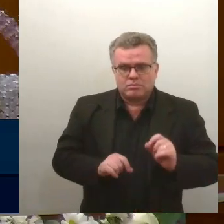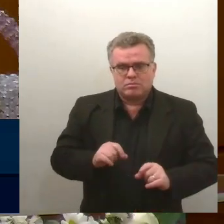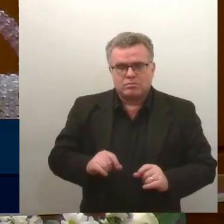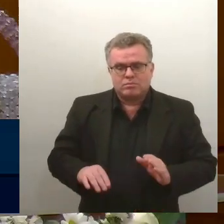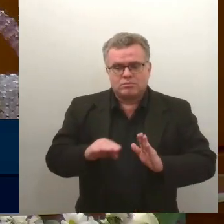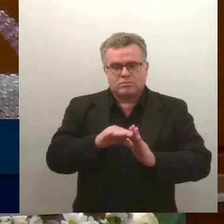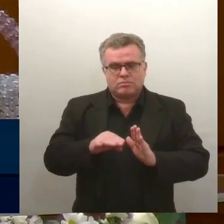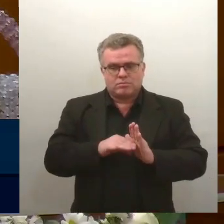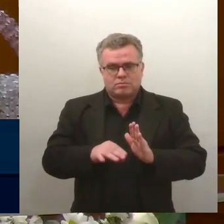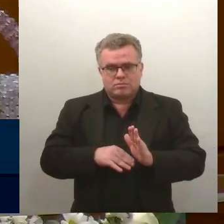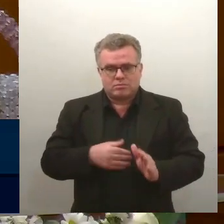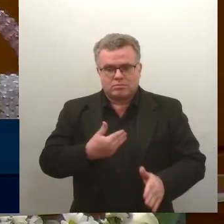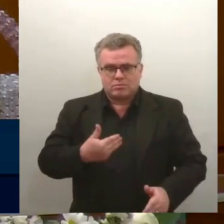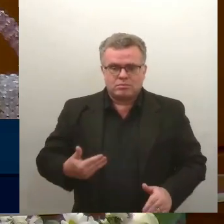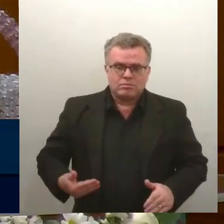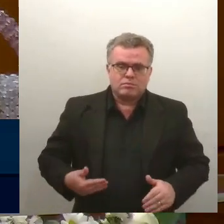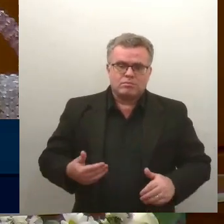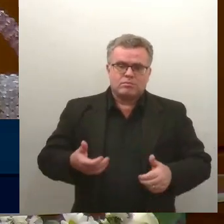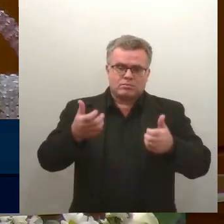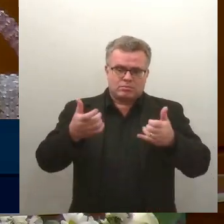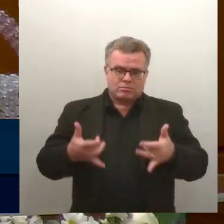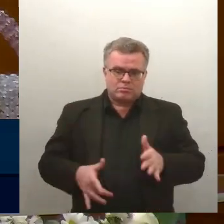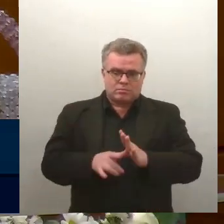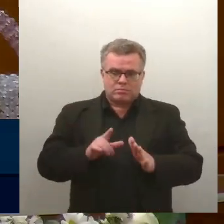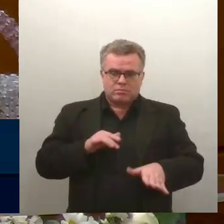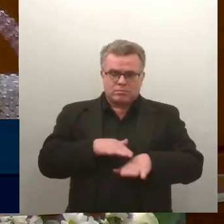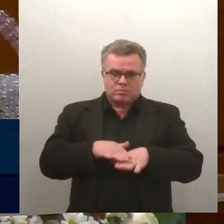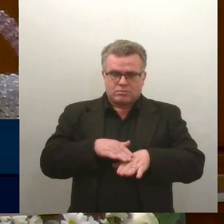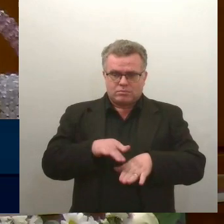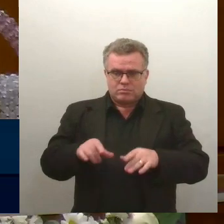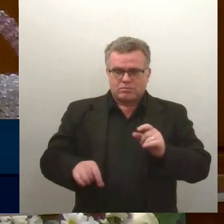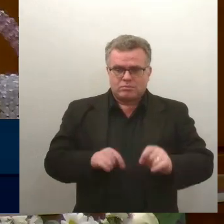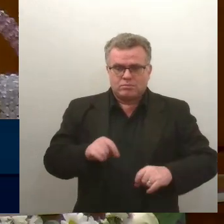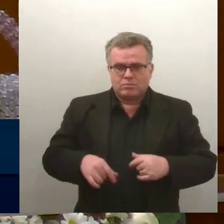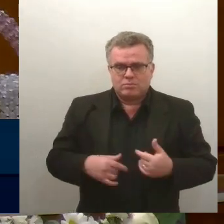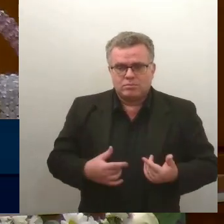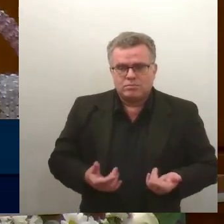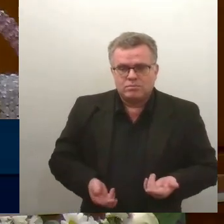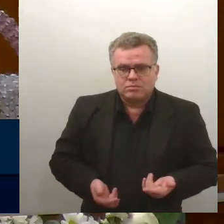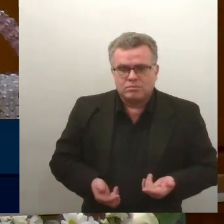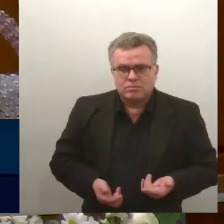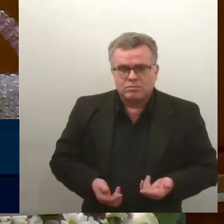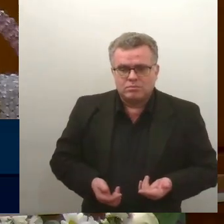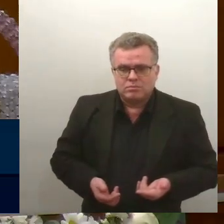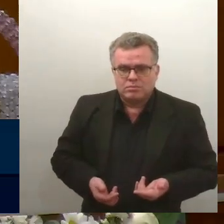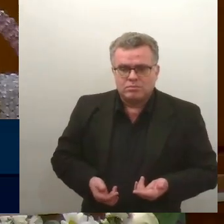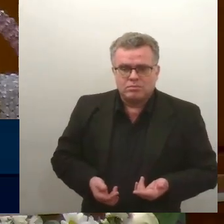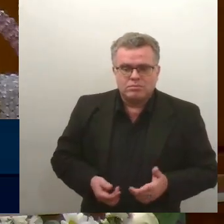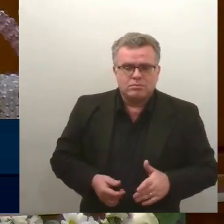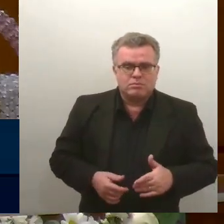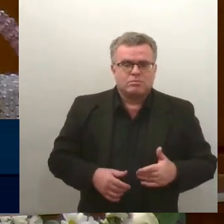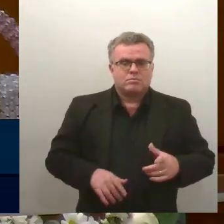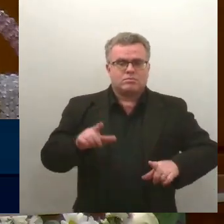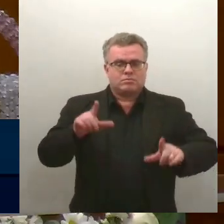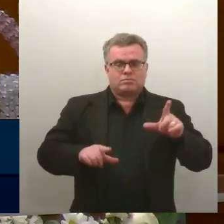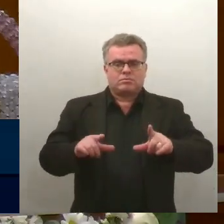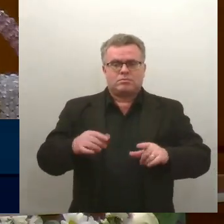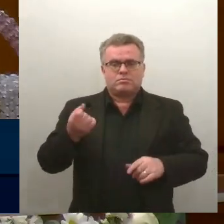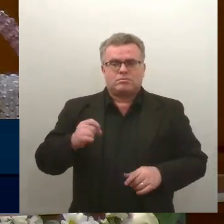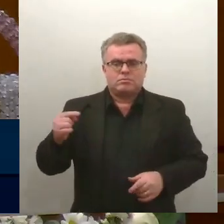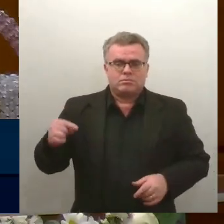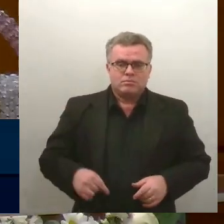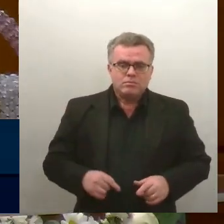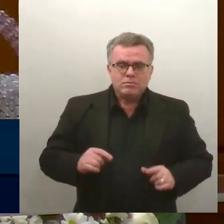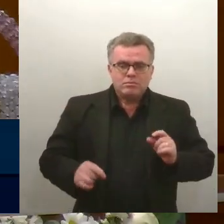foi? Sobre que fala da TV sergipana, mas TV sergipana nesse sentido mais amplo,